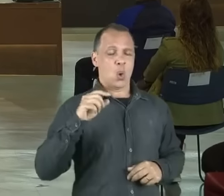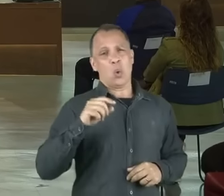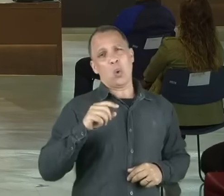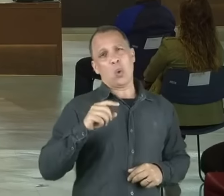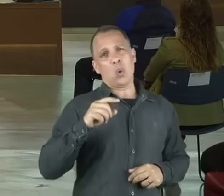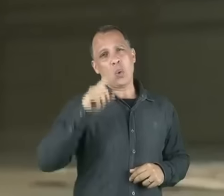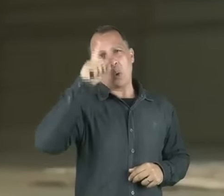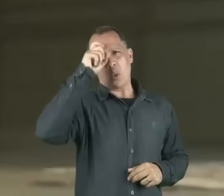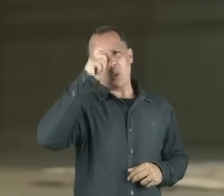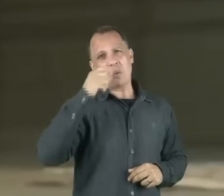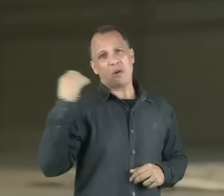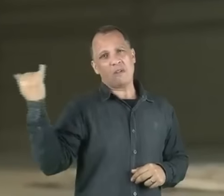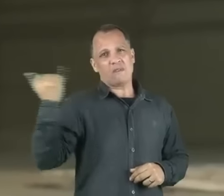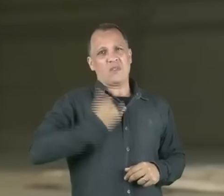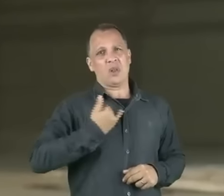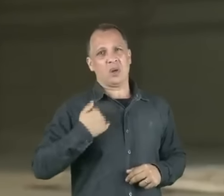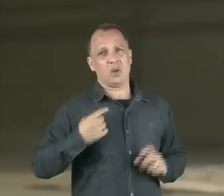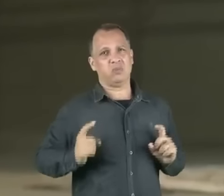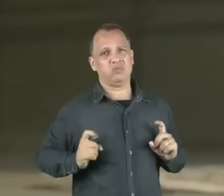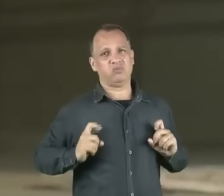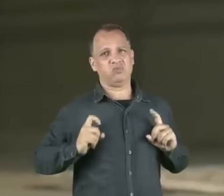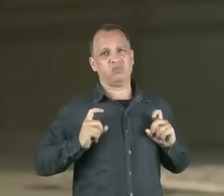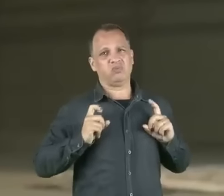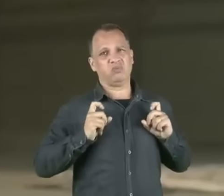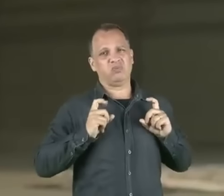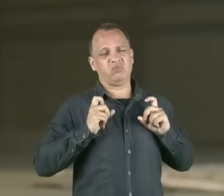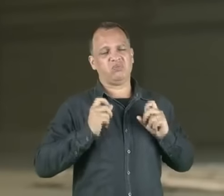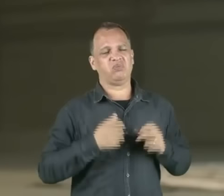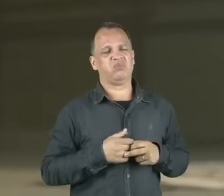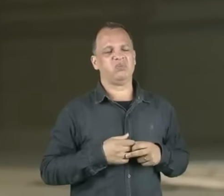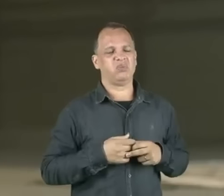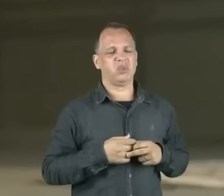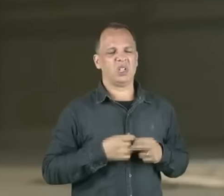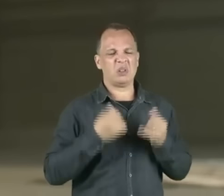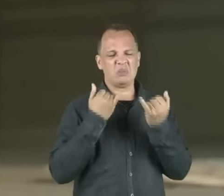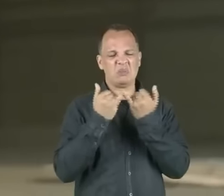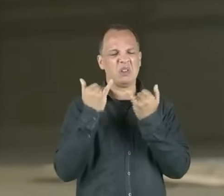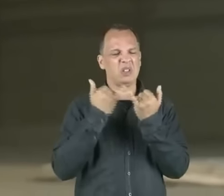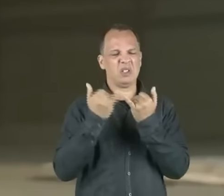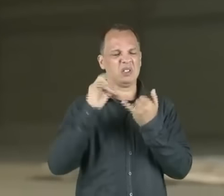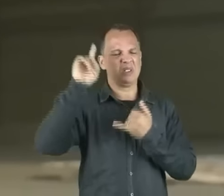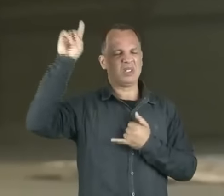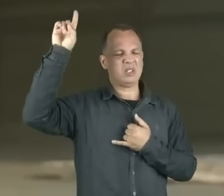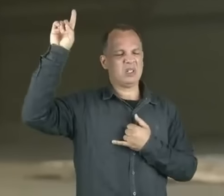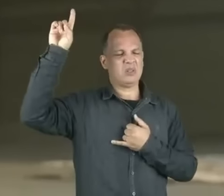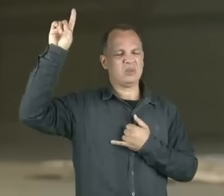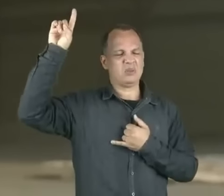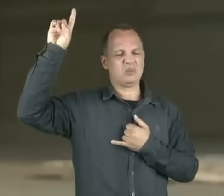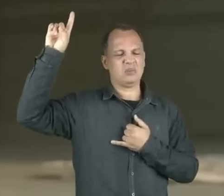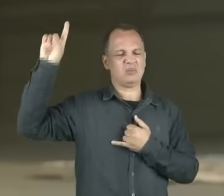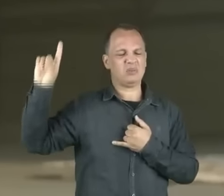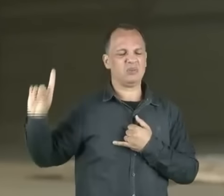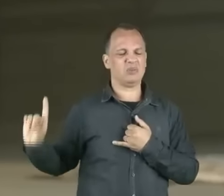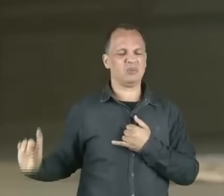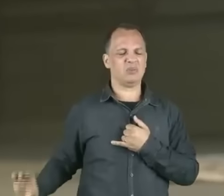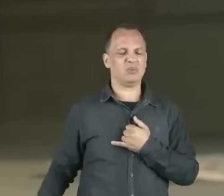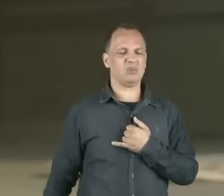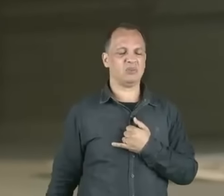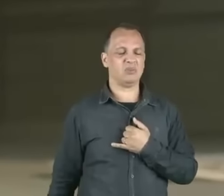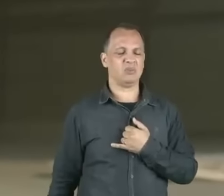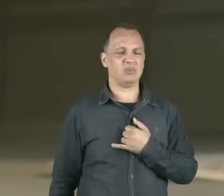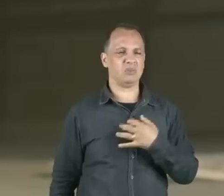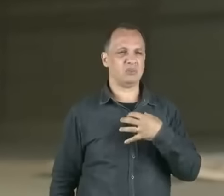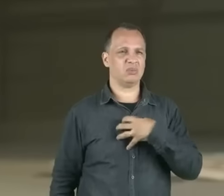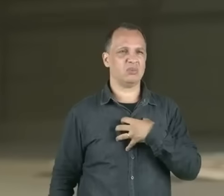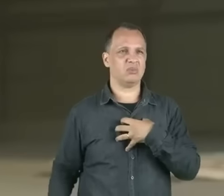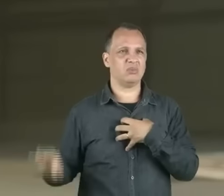a minha vida toda eu acreditei que Deus estava comigo é mas agora a Deus evaporou